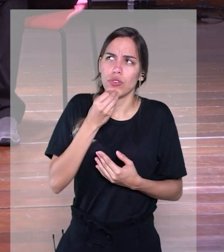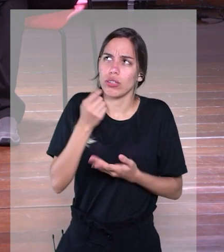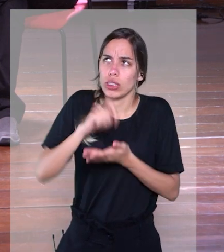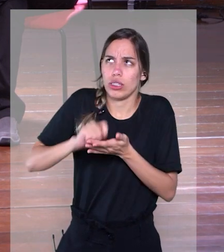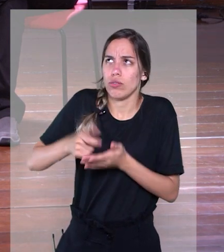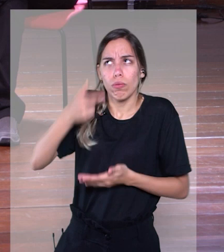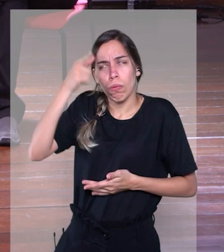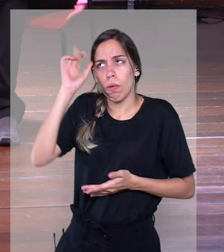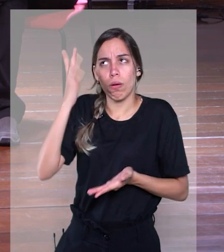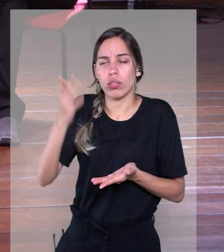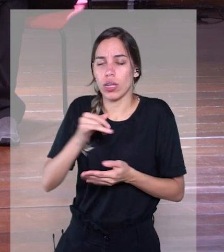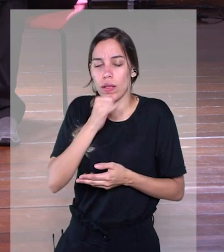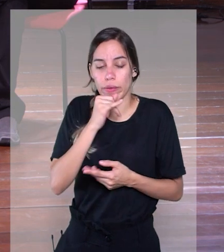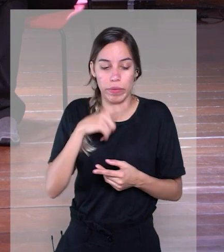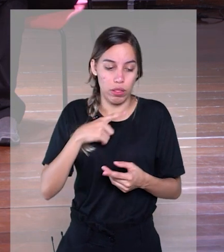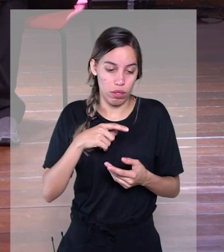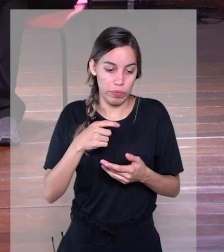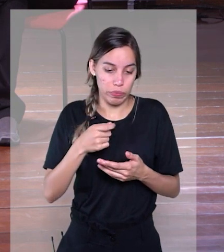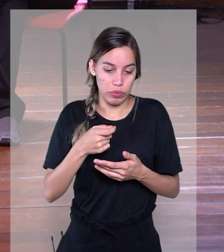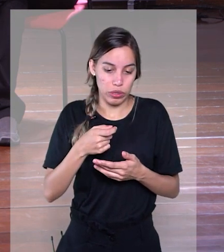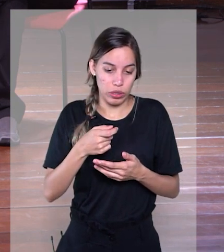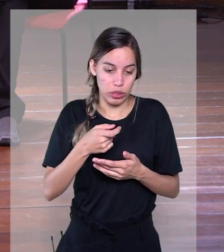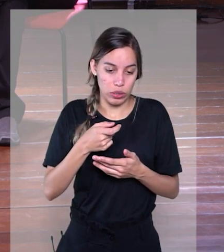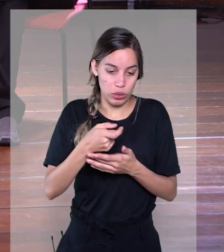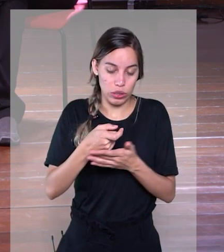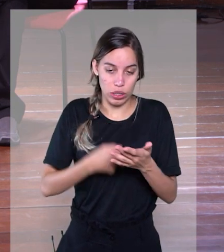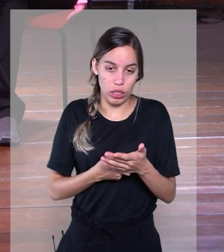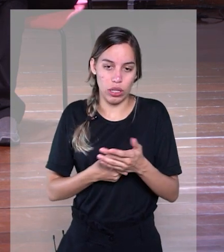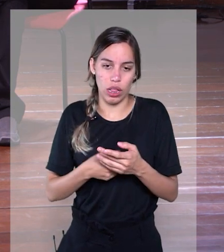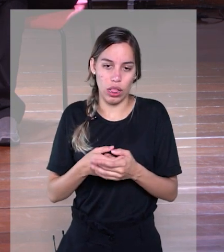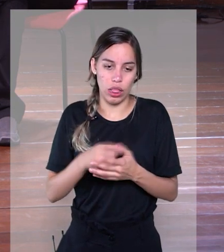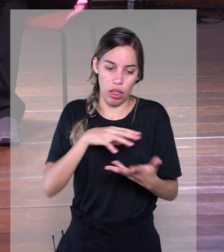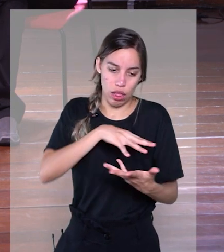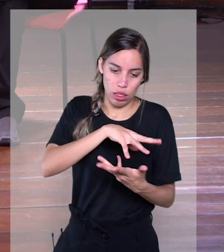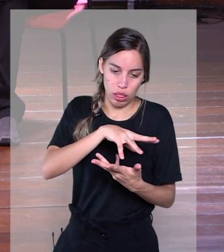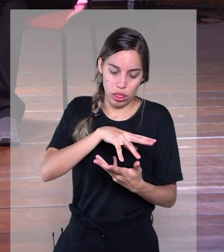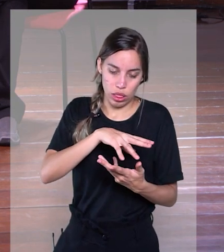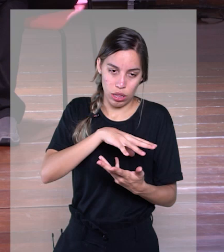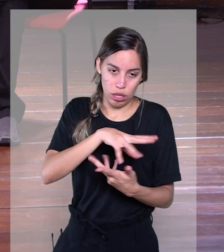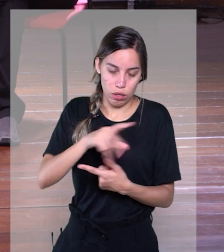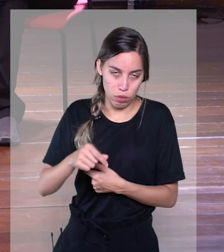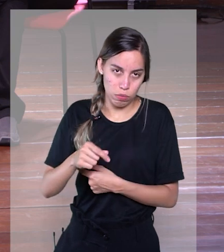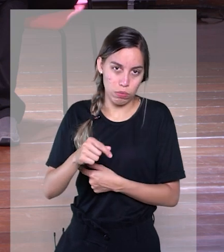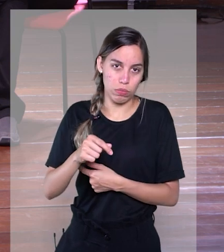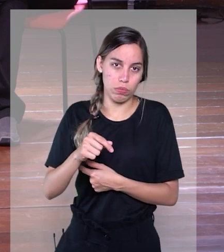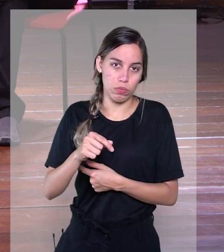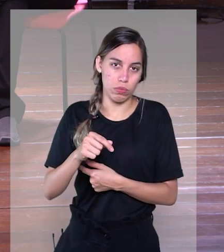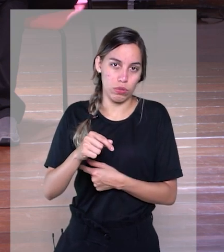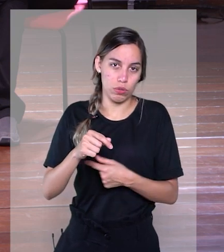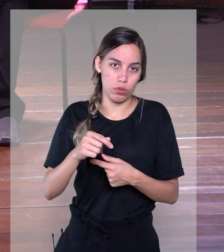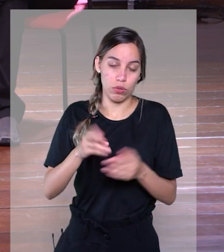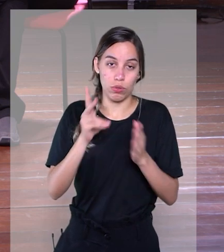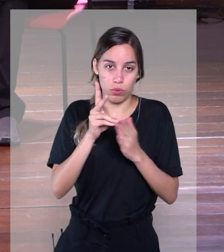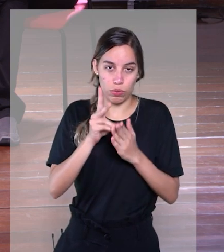Tem 2 textos aqui, tem A Terra do Índio, que na verdade é um texto em prosa, né? Que